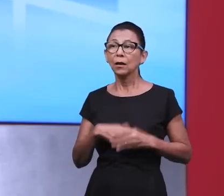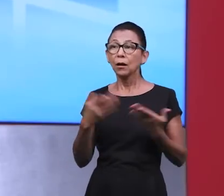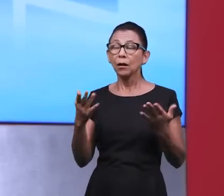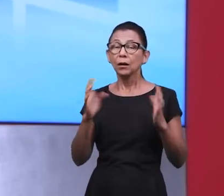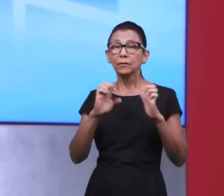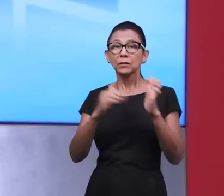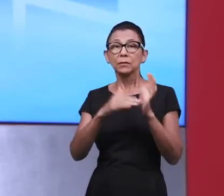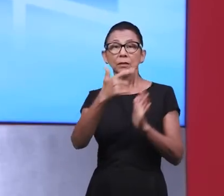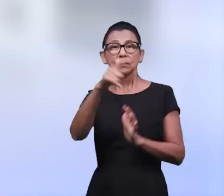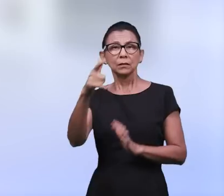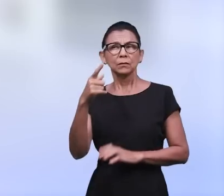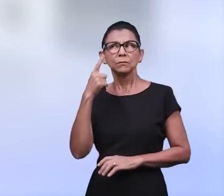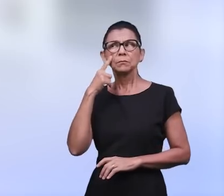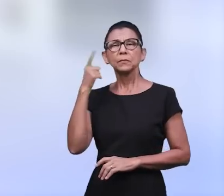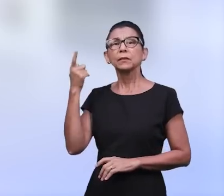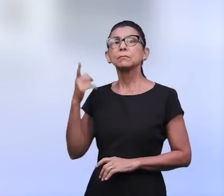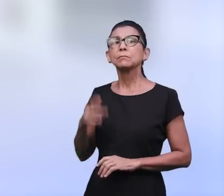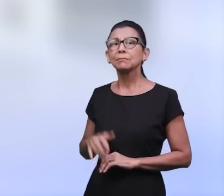lá. Vamos conferir?